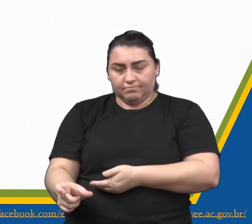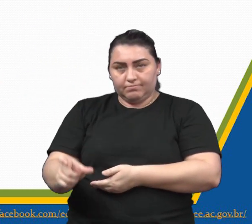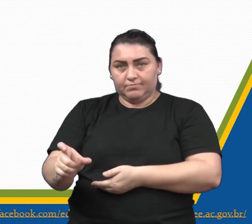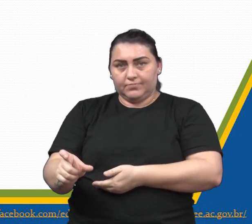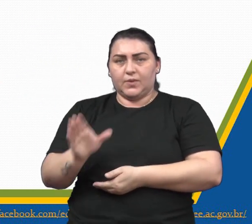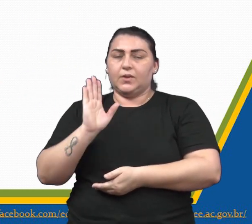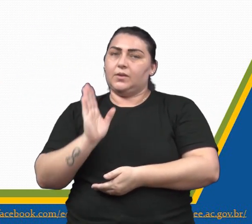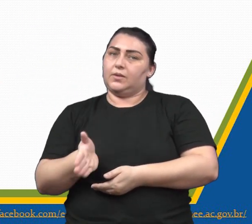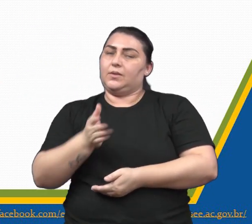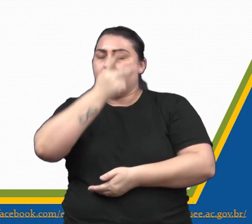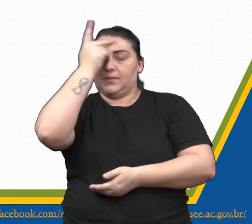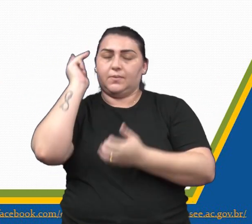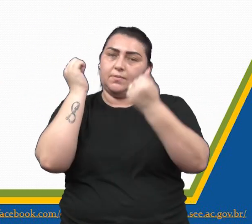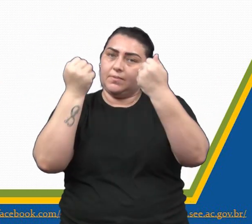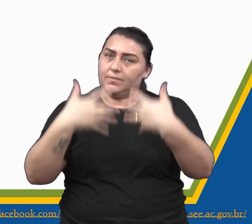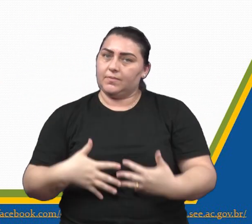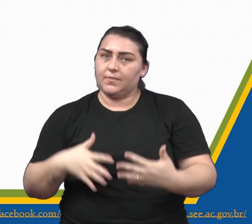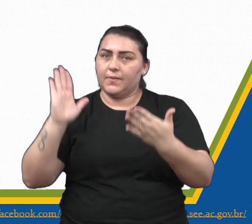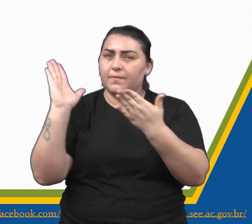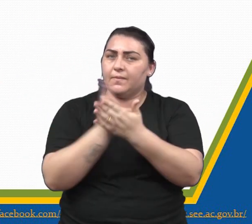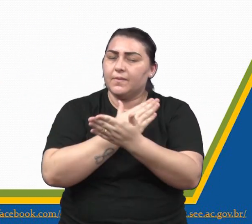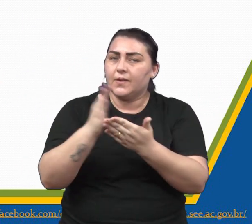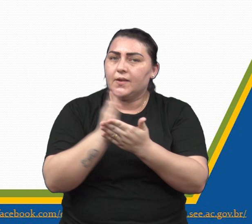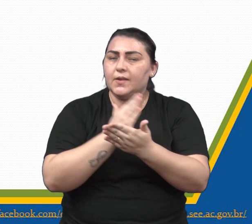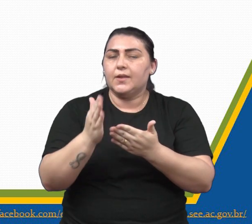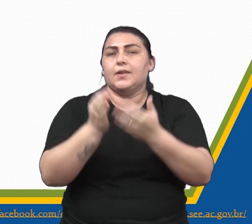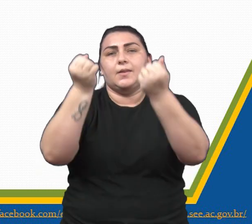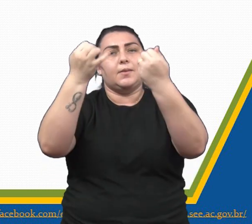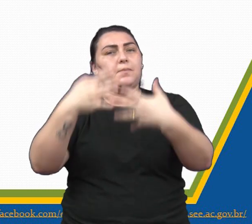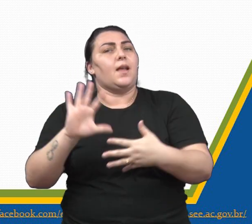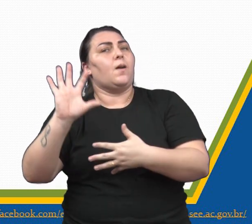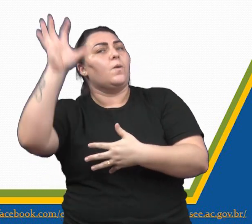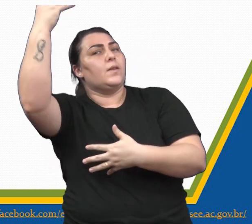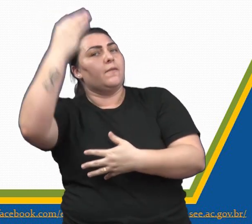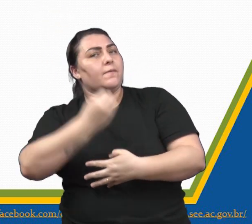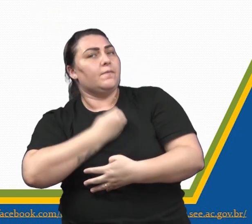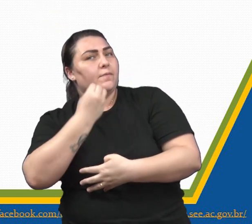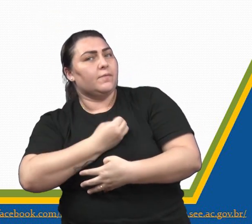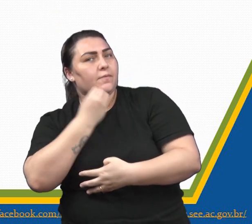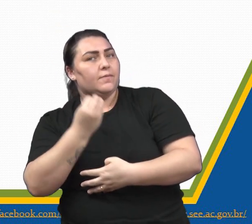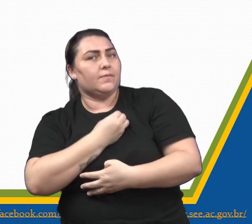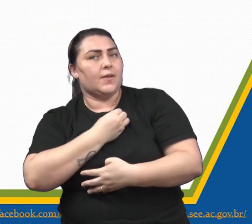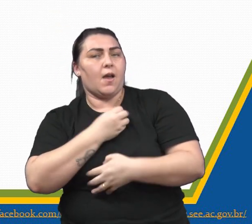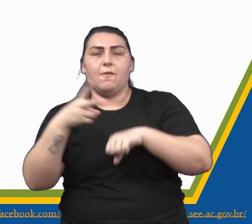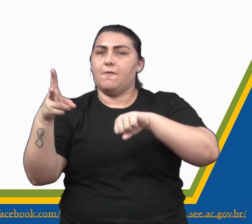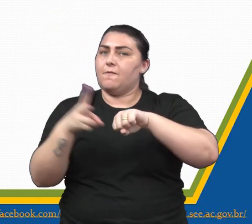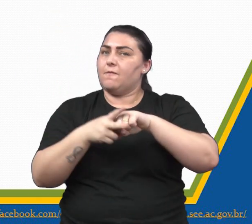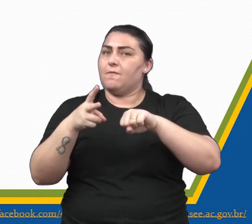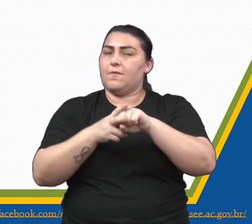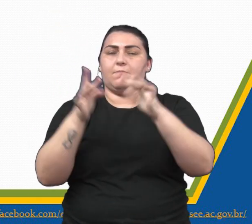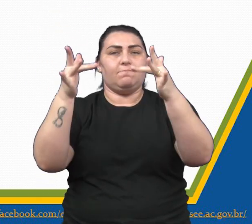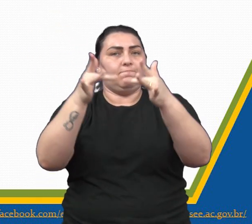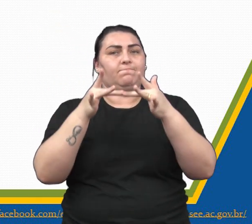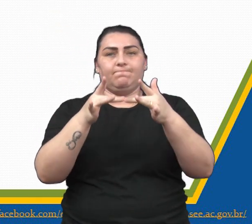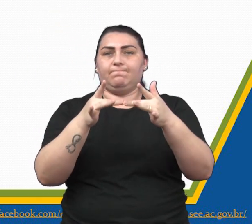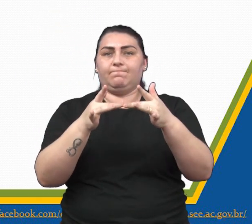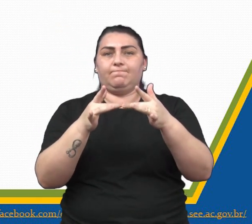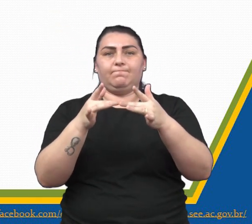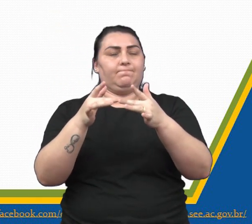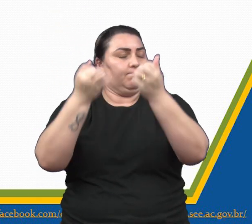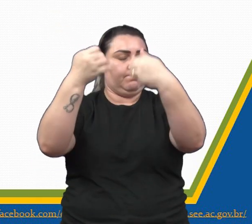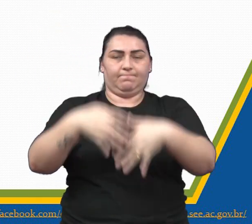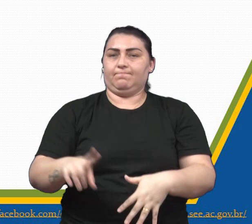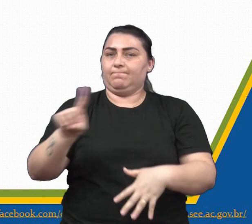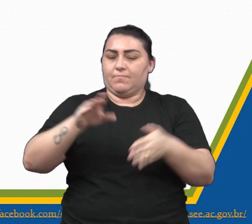pessoal, como já disse várias vezes, ele narra acontecimentos vividos, então o verbo não está no presente, não conta